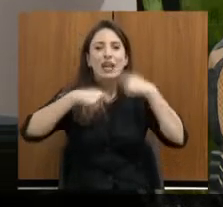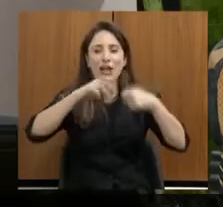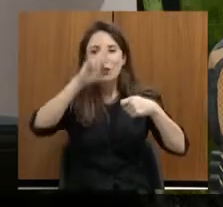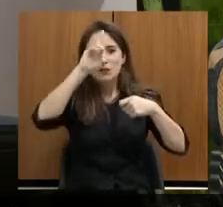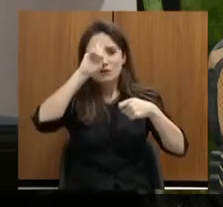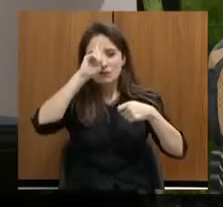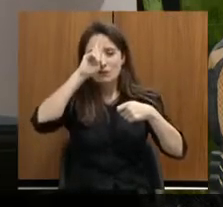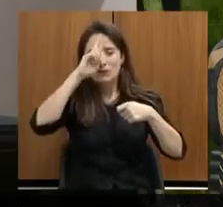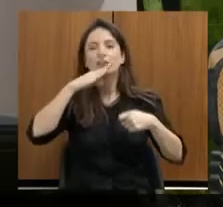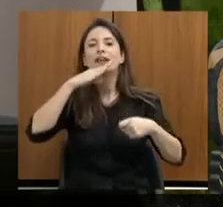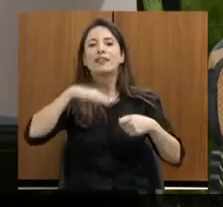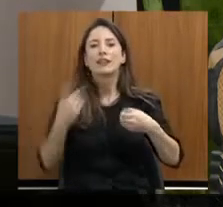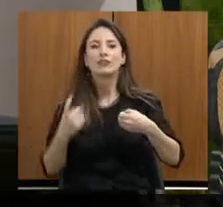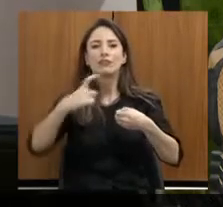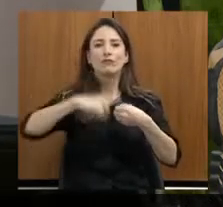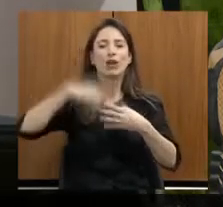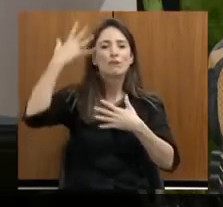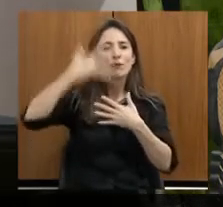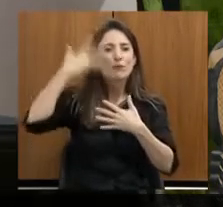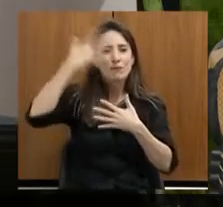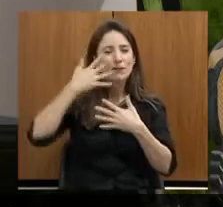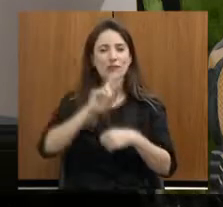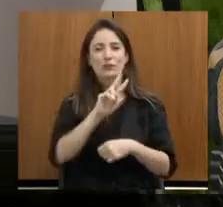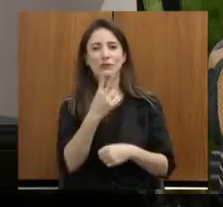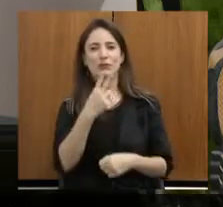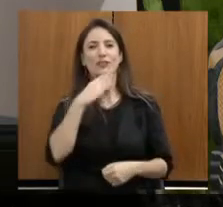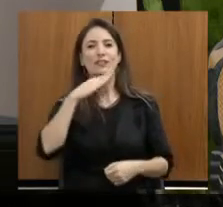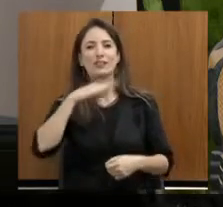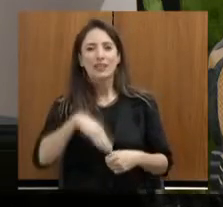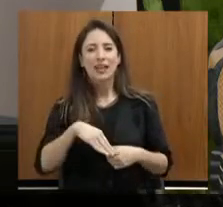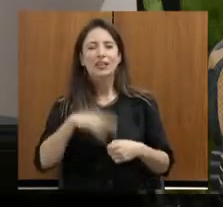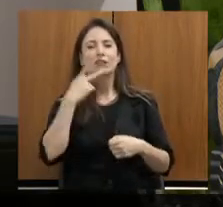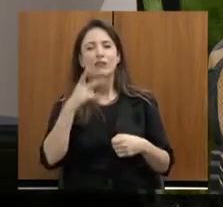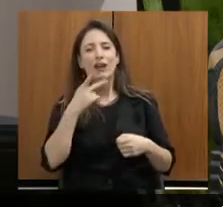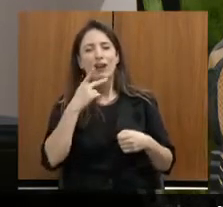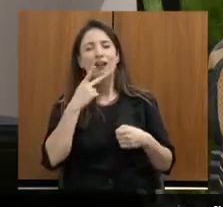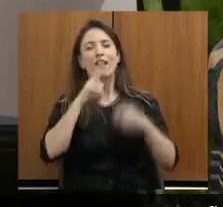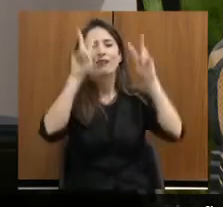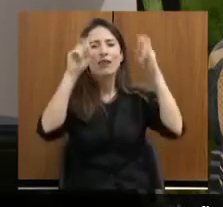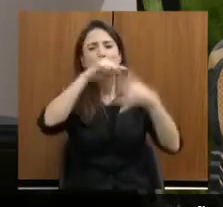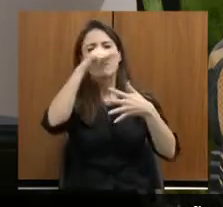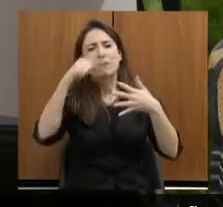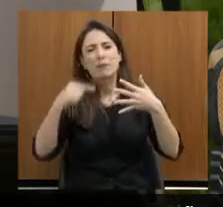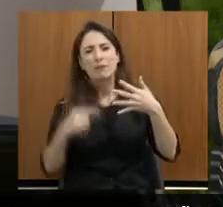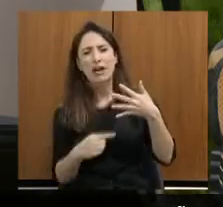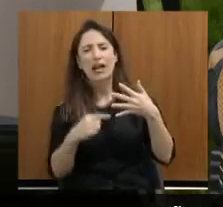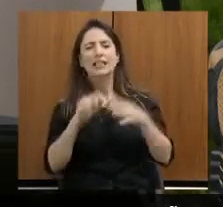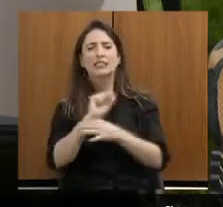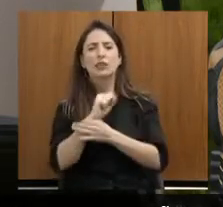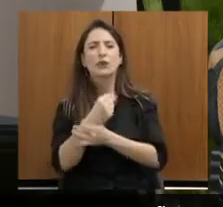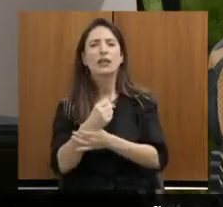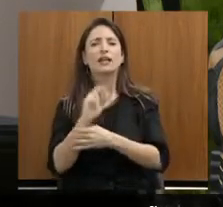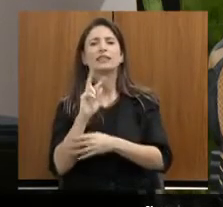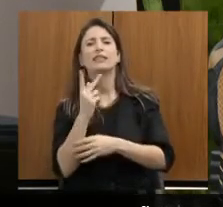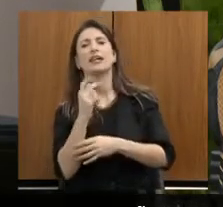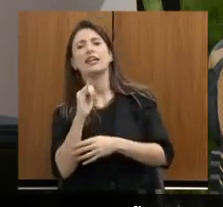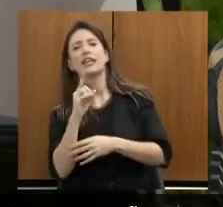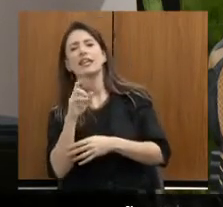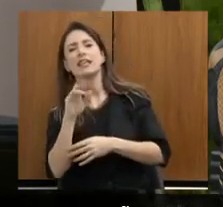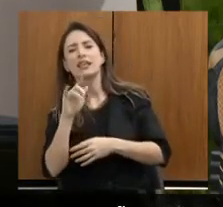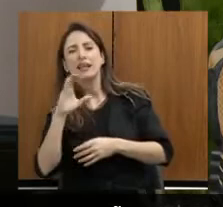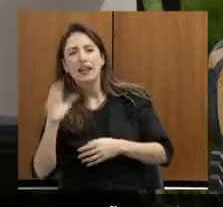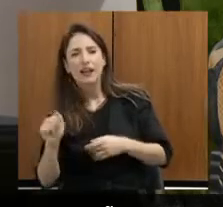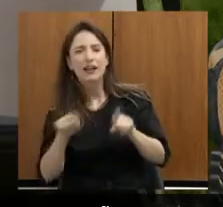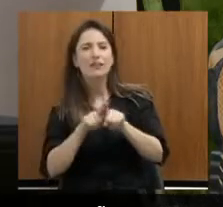como segurança hídrica e alimentar reconhecimento e regularização fundiária dos territórios